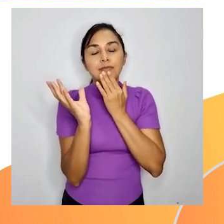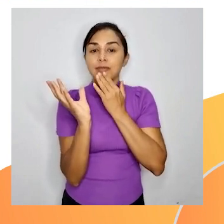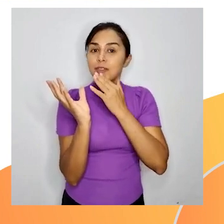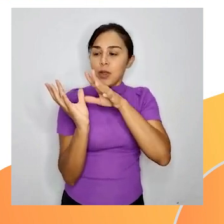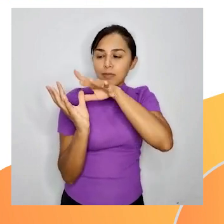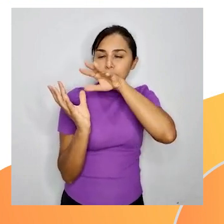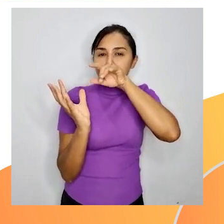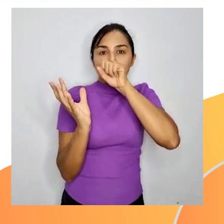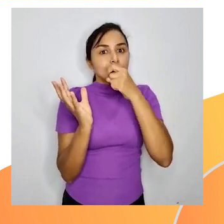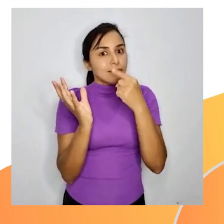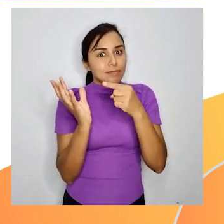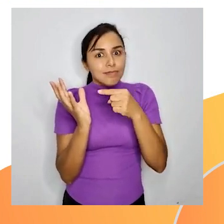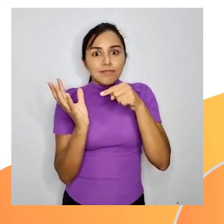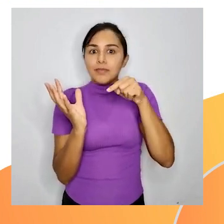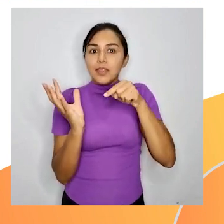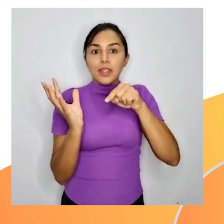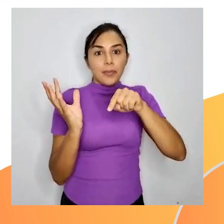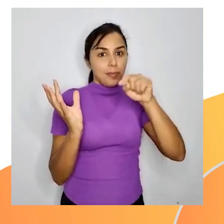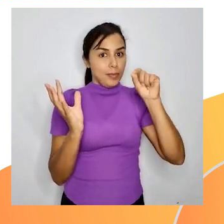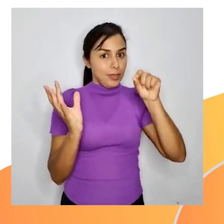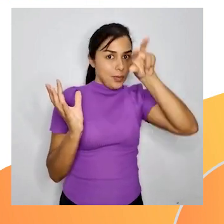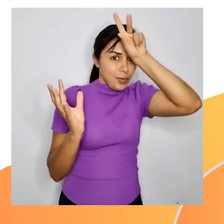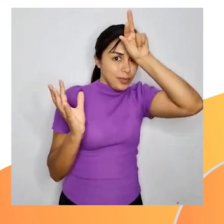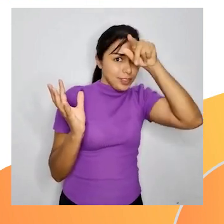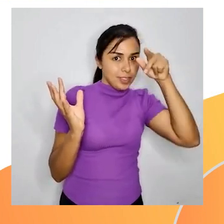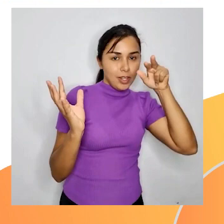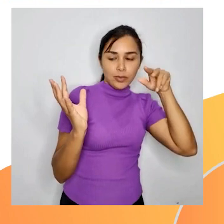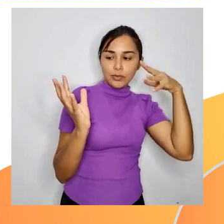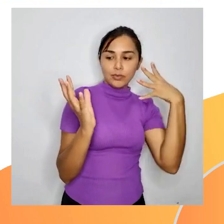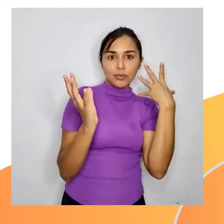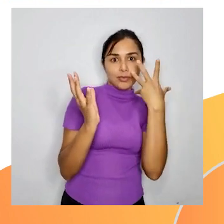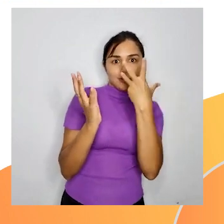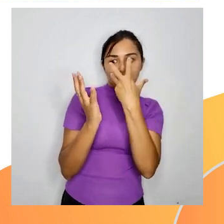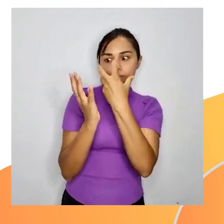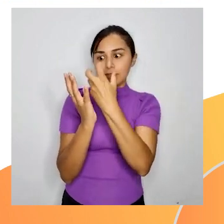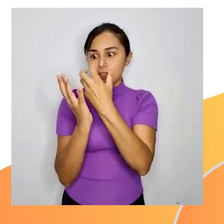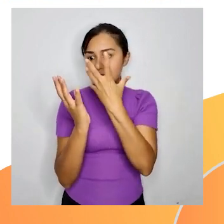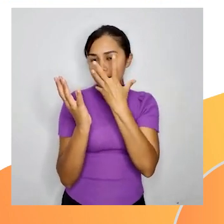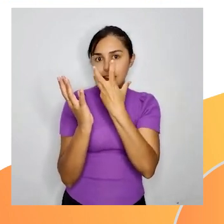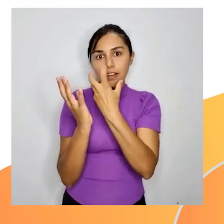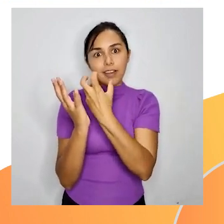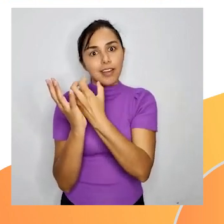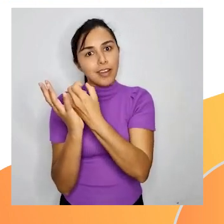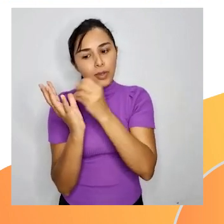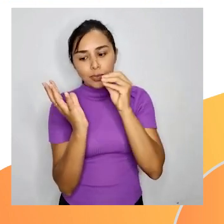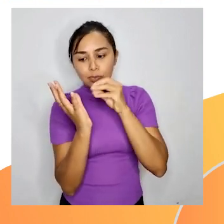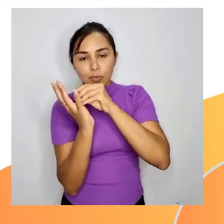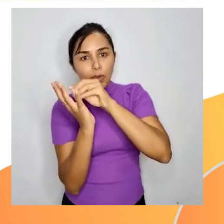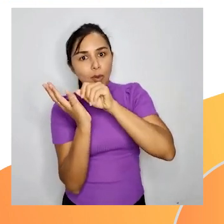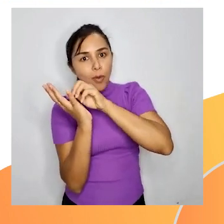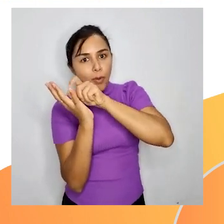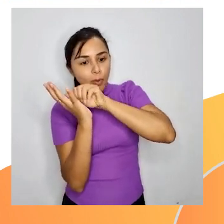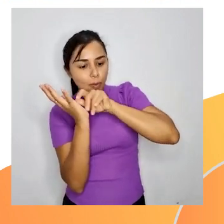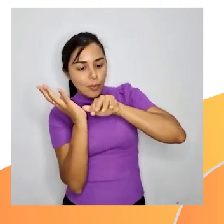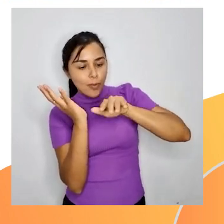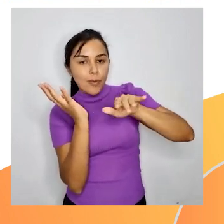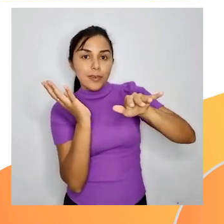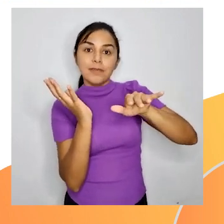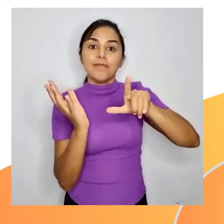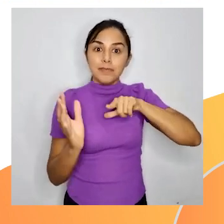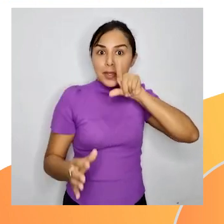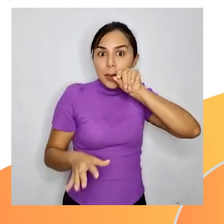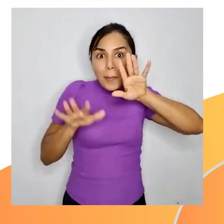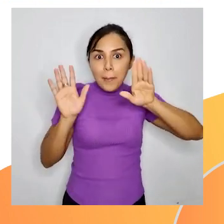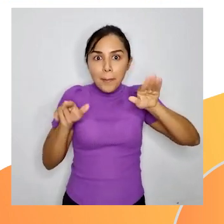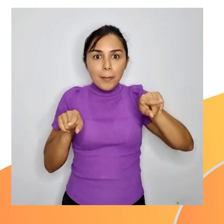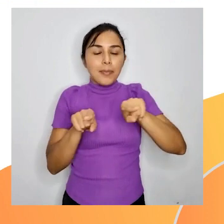agentes polinizadores. São cheirosas. Então nós temos os odores e a coloração como atrativo de pássaros e também de insetos,